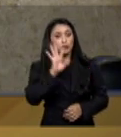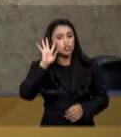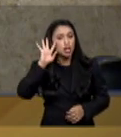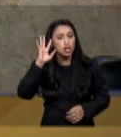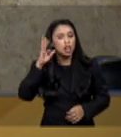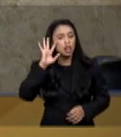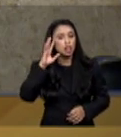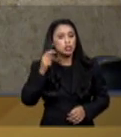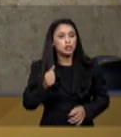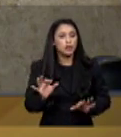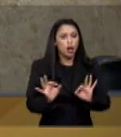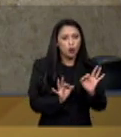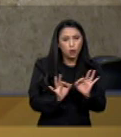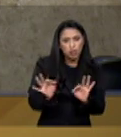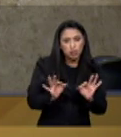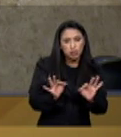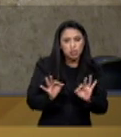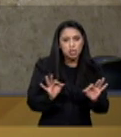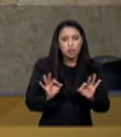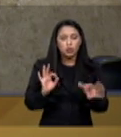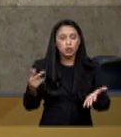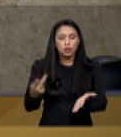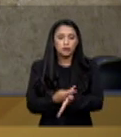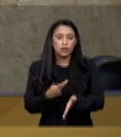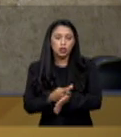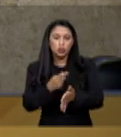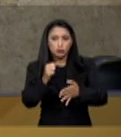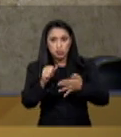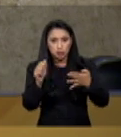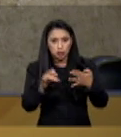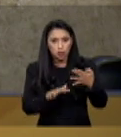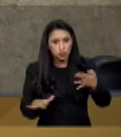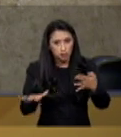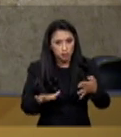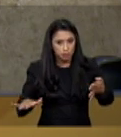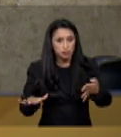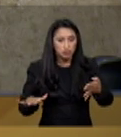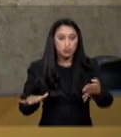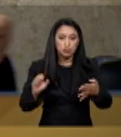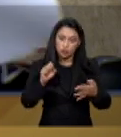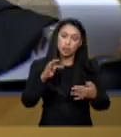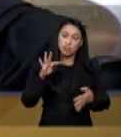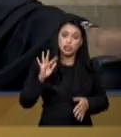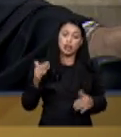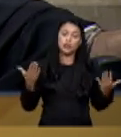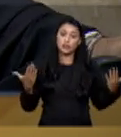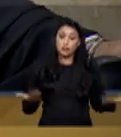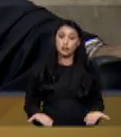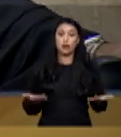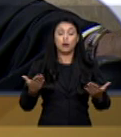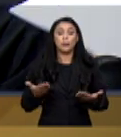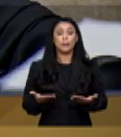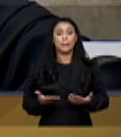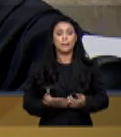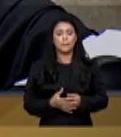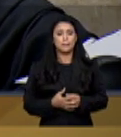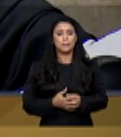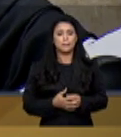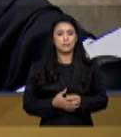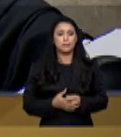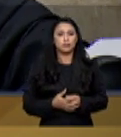as questões acerca da organização dos trabalhos jurisdicionais da Corte. De sorte que eu vou...